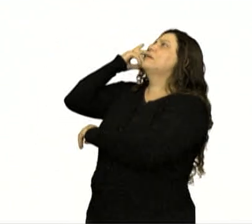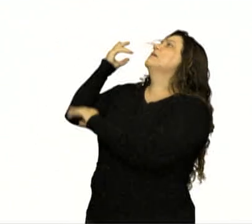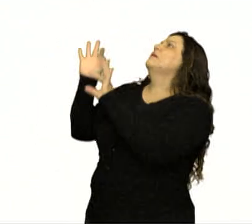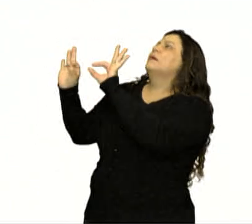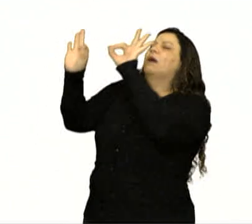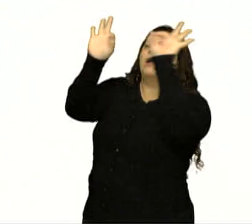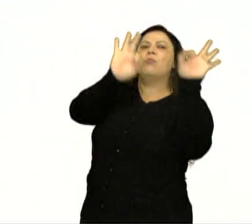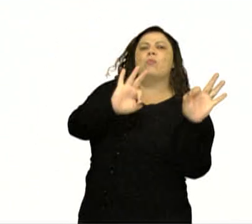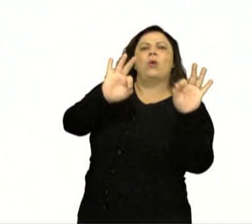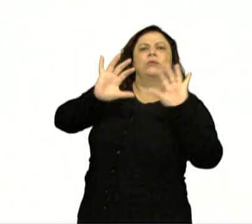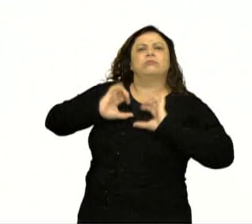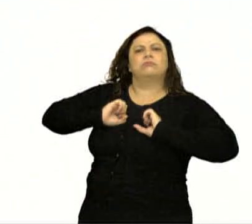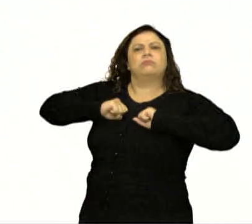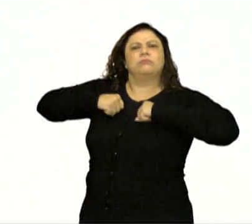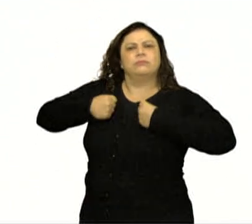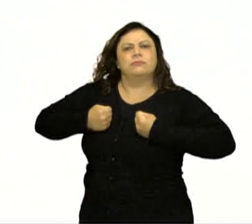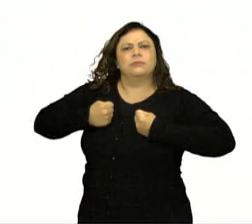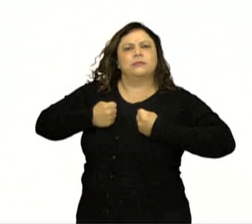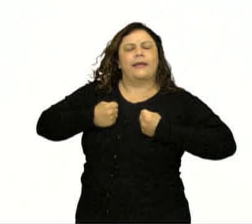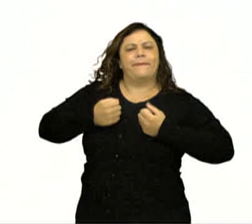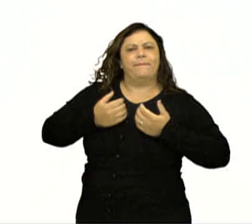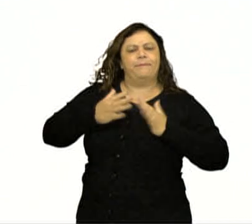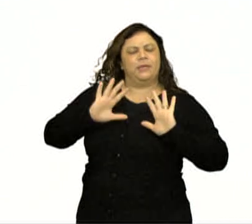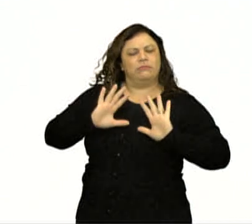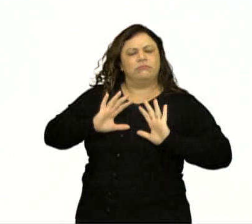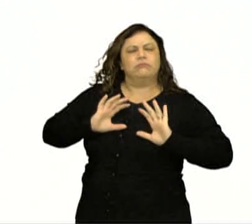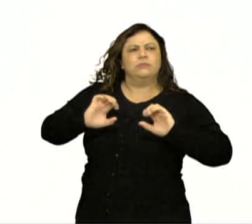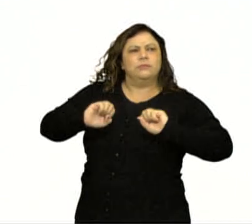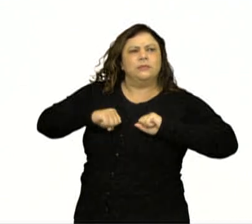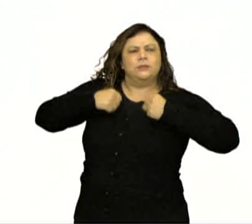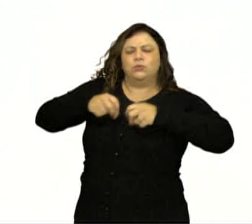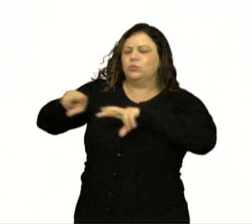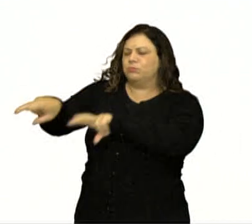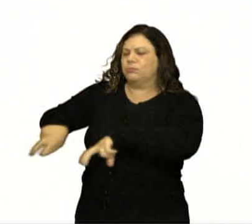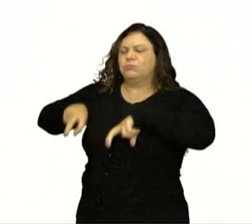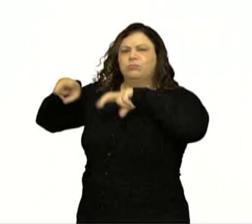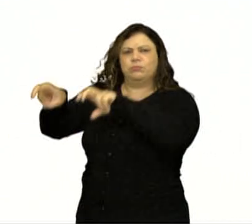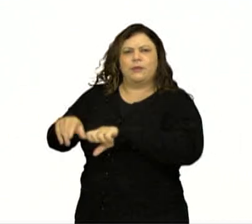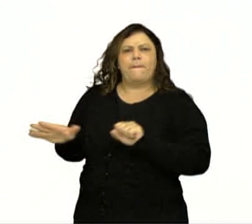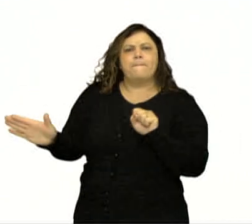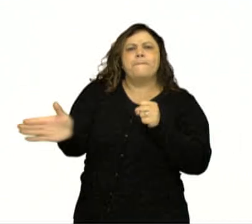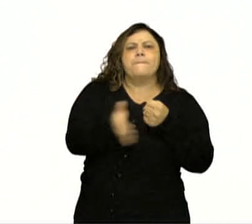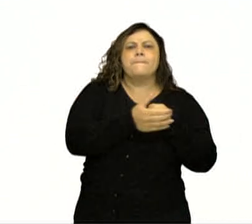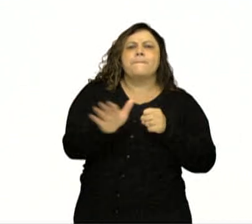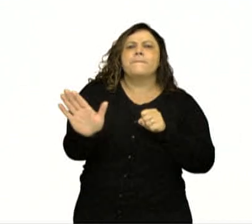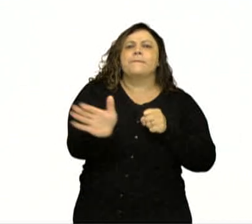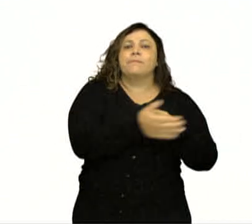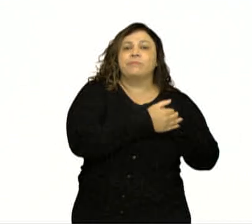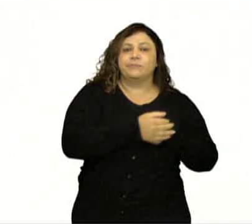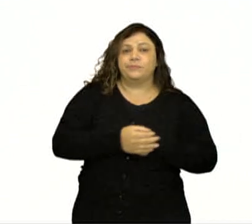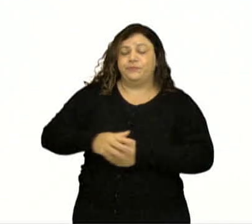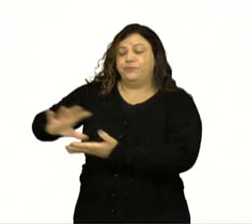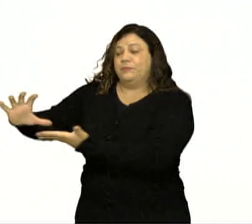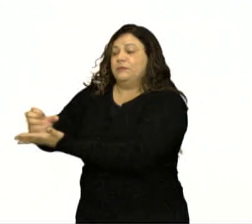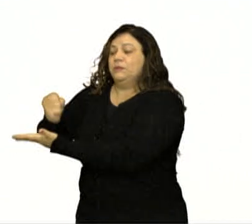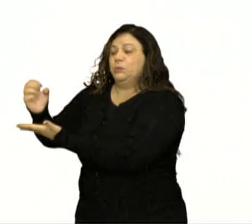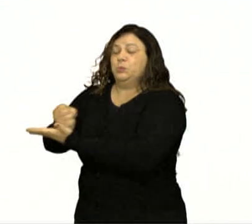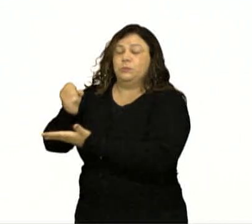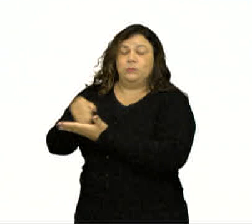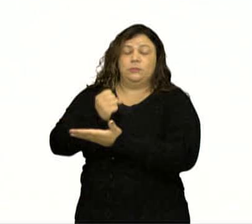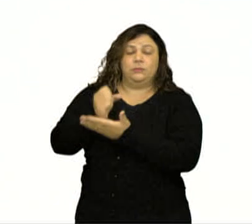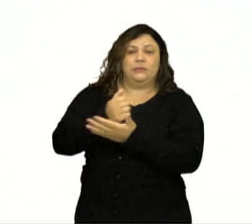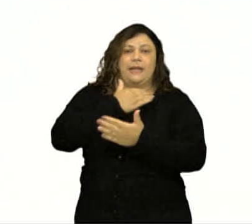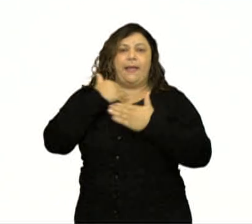uma resistência dos camponeses que em muitos lugares esconderam suas colheitas e mataram rebanhos para que não